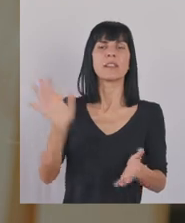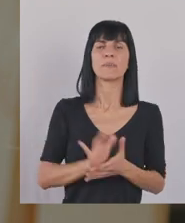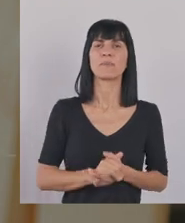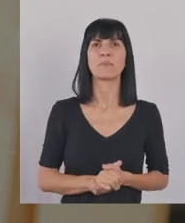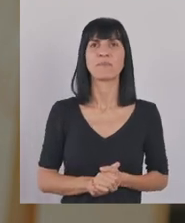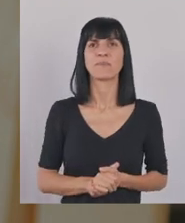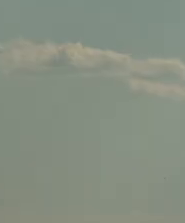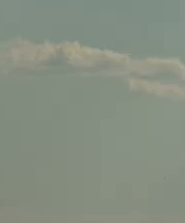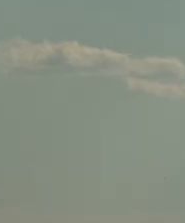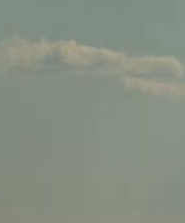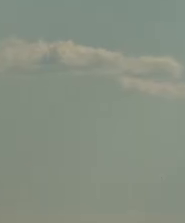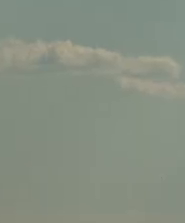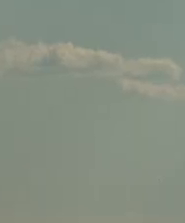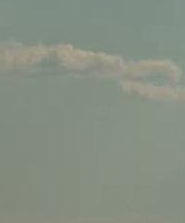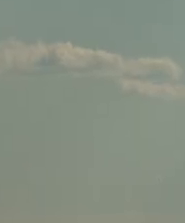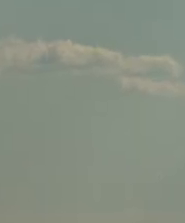história.